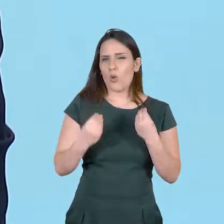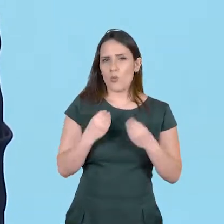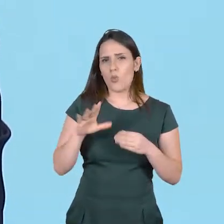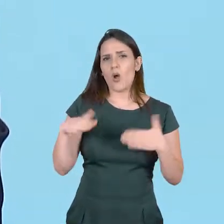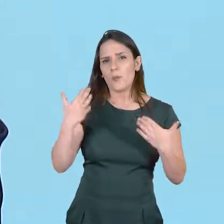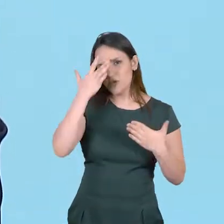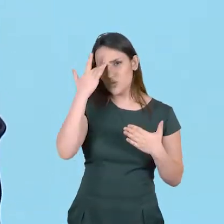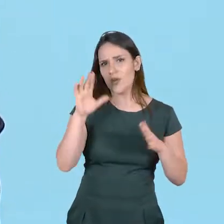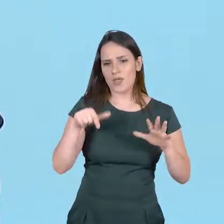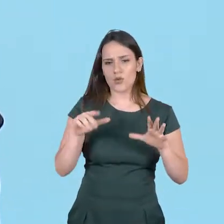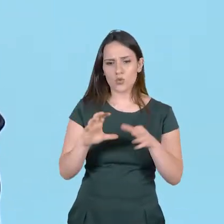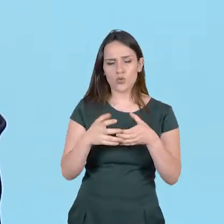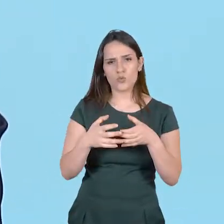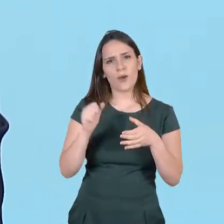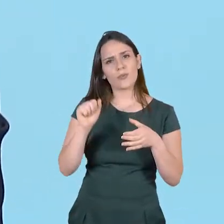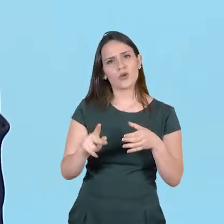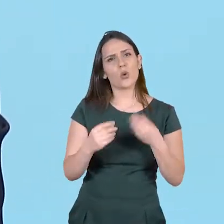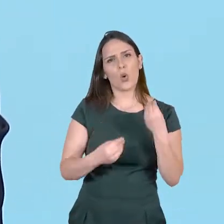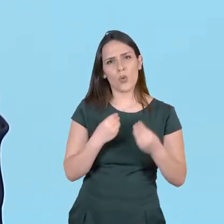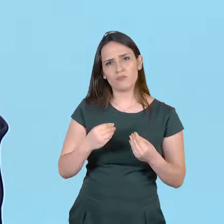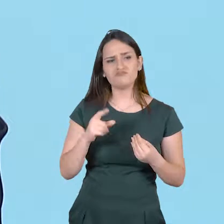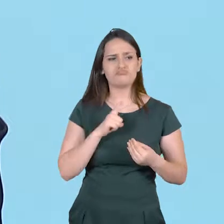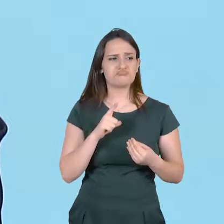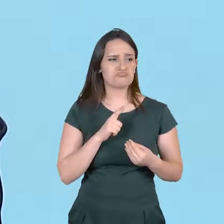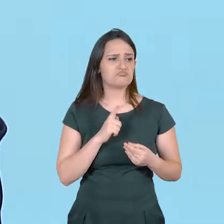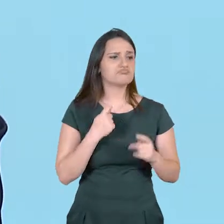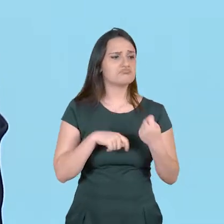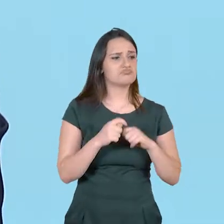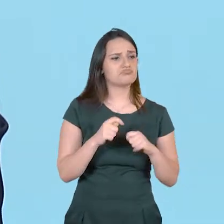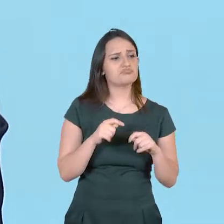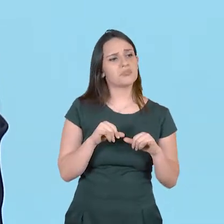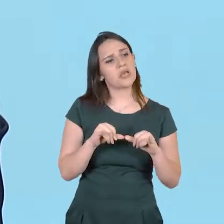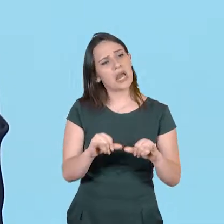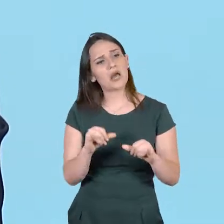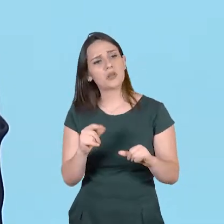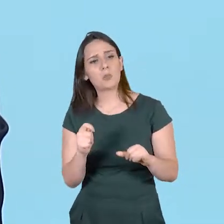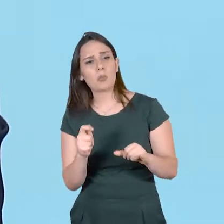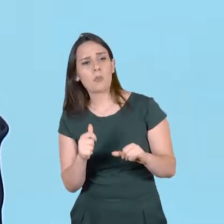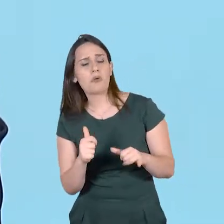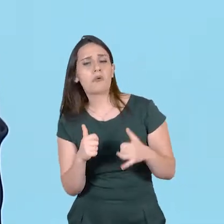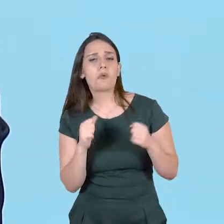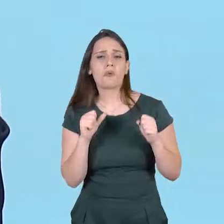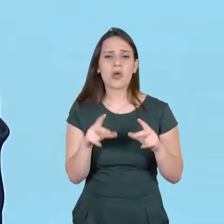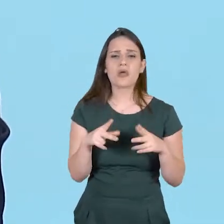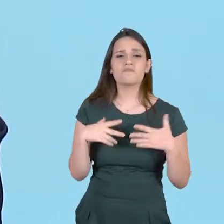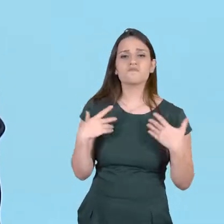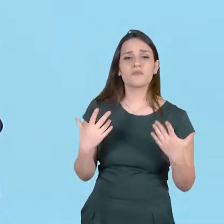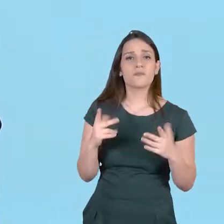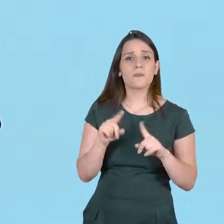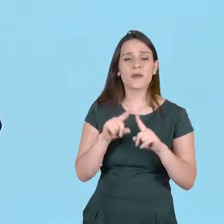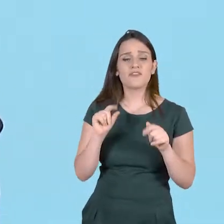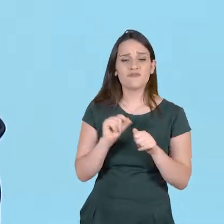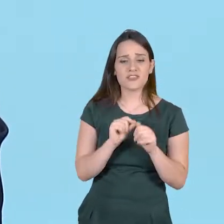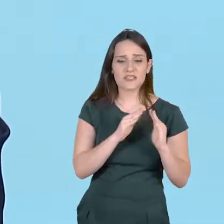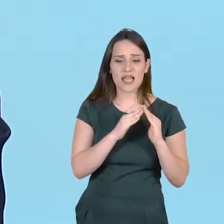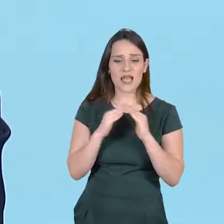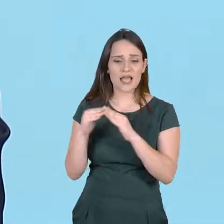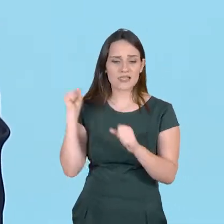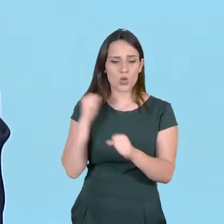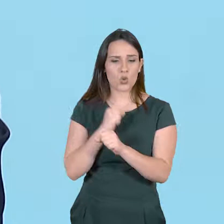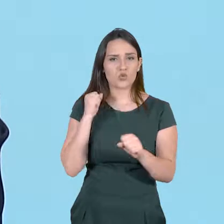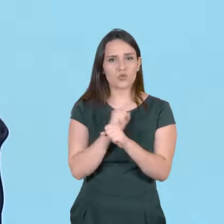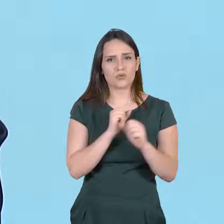Um comércio bastante tímido, né? E ele fez vilas de casas, né,